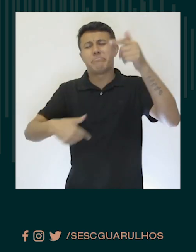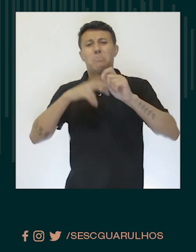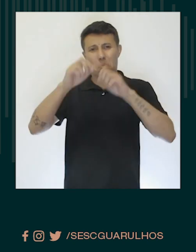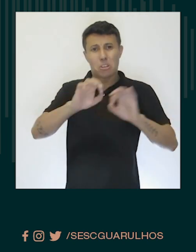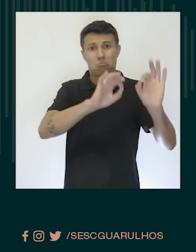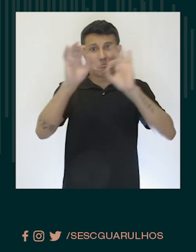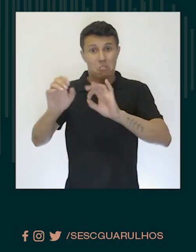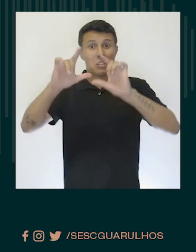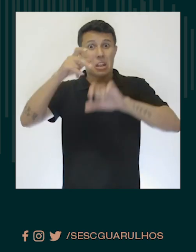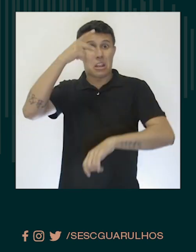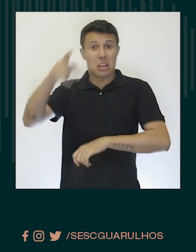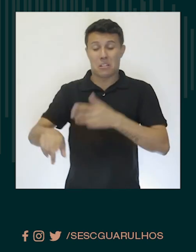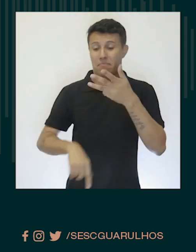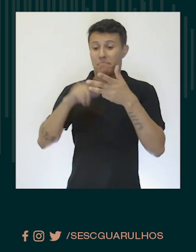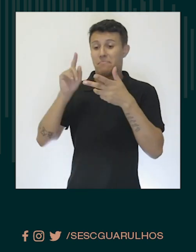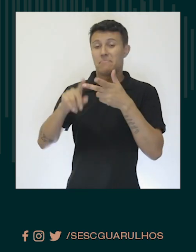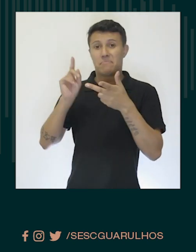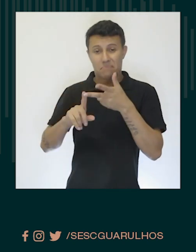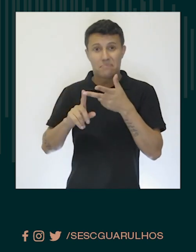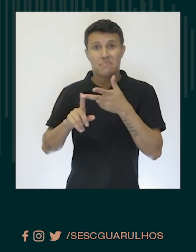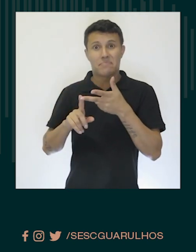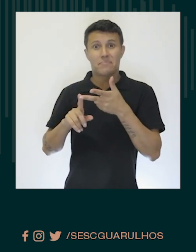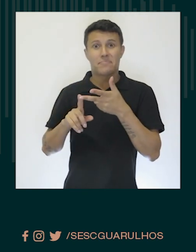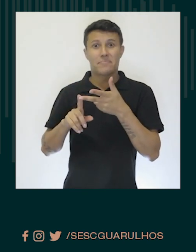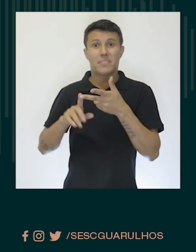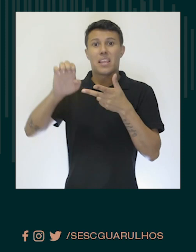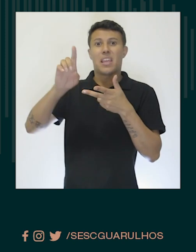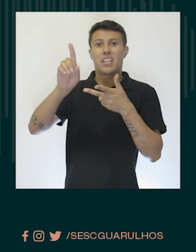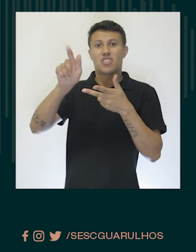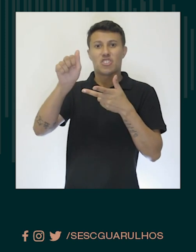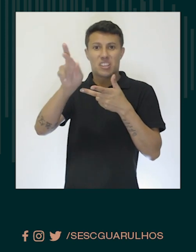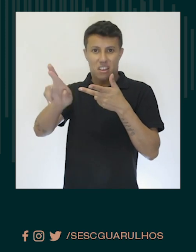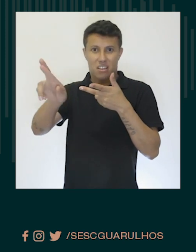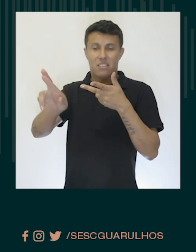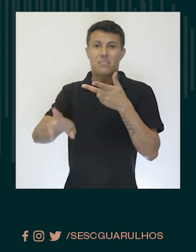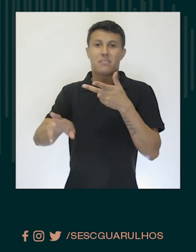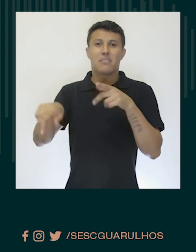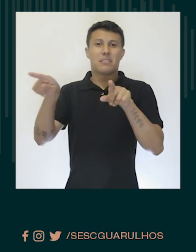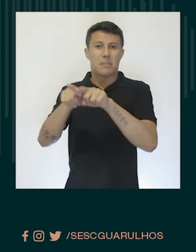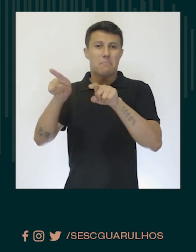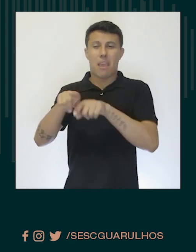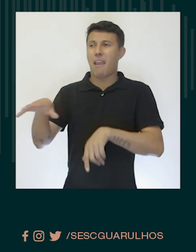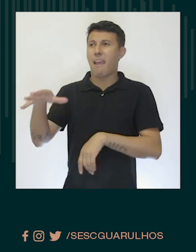Eu vou falar do Edgar, que é um artista da cidade que todo mundo tem muito orgulho e gosta